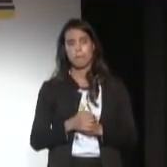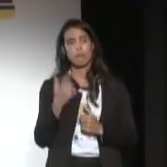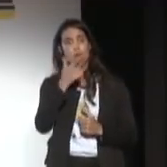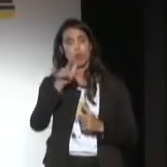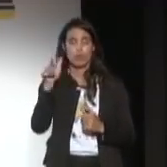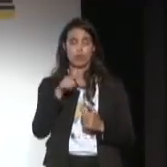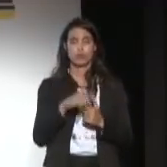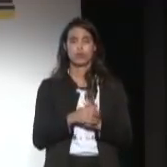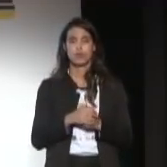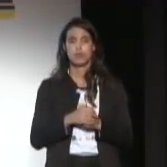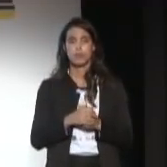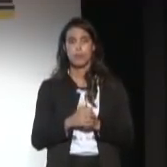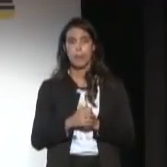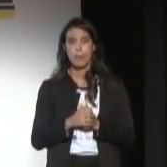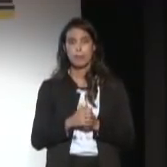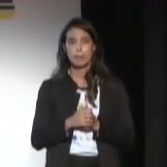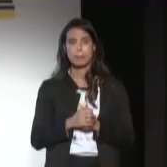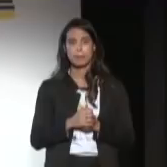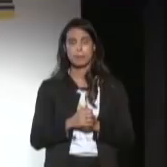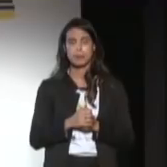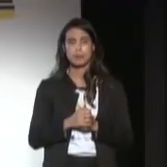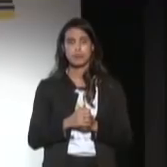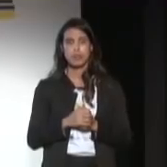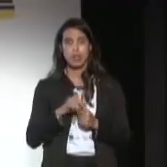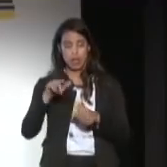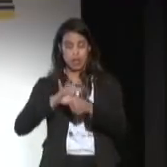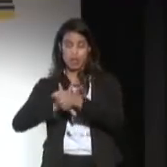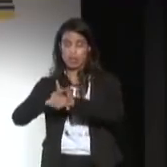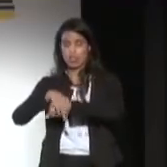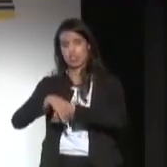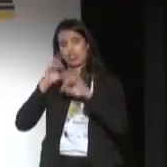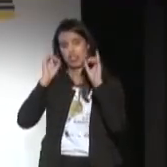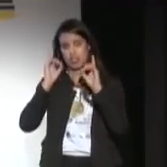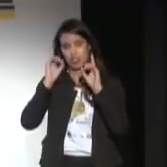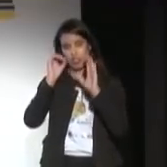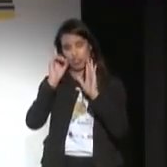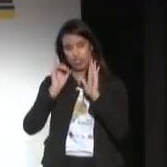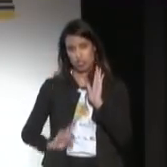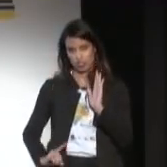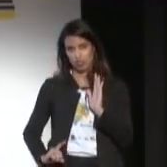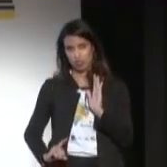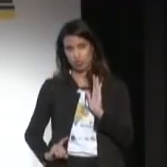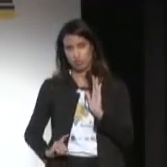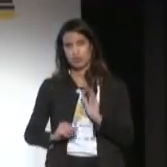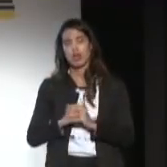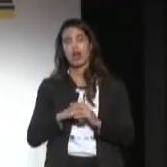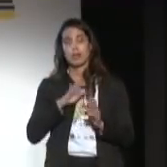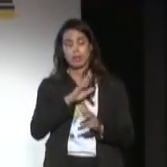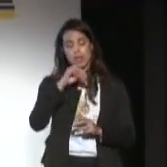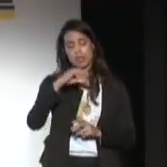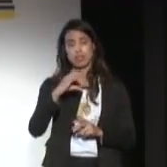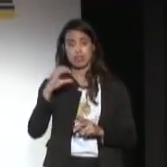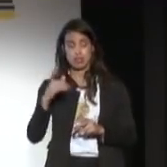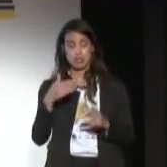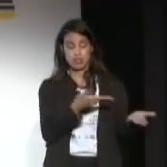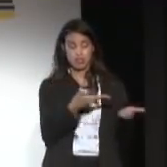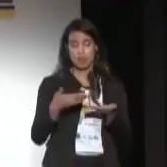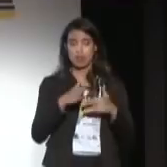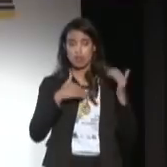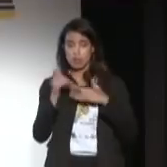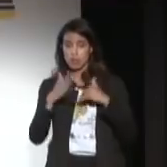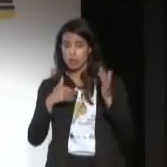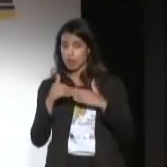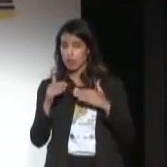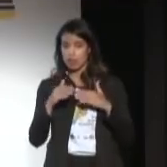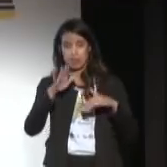que eu quero chamar bastante atenção é a garantia de direitos. Tá? A BNCC traz habilidades que estão,